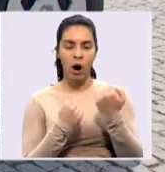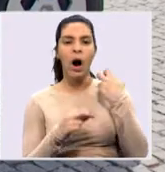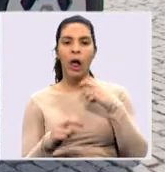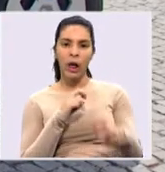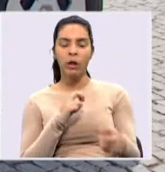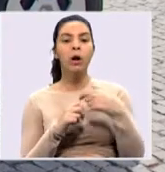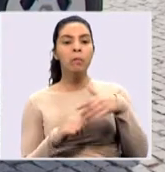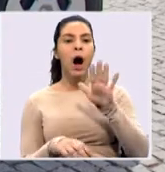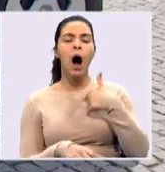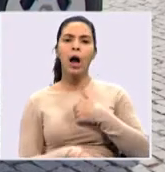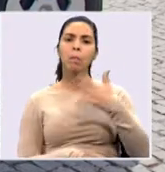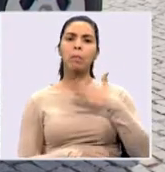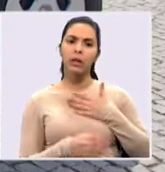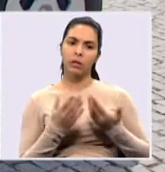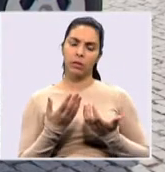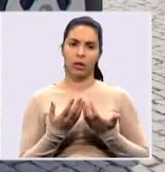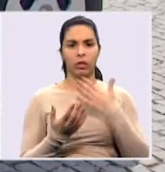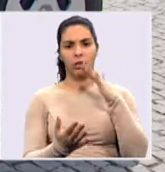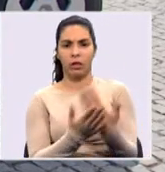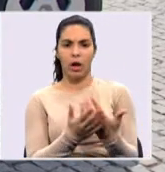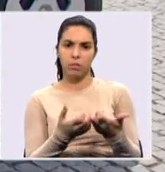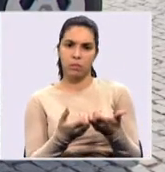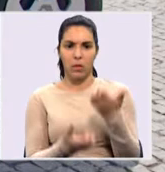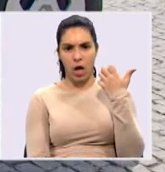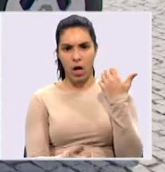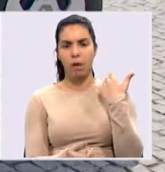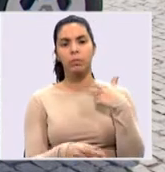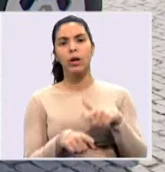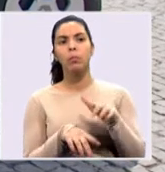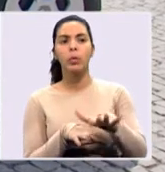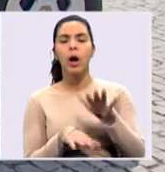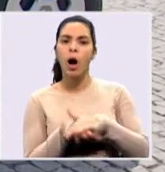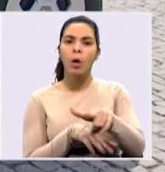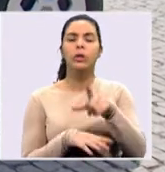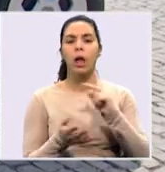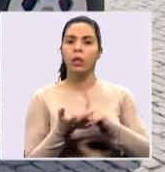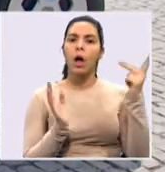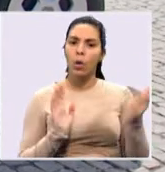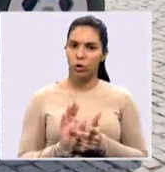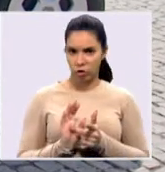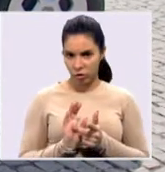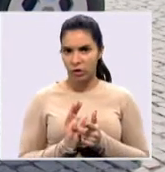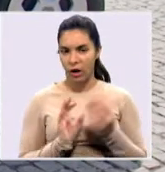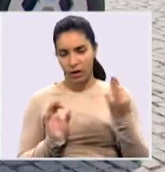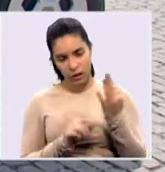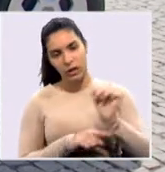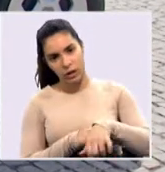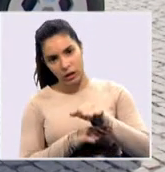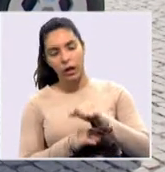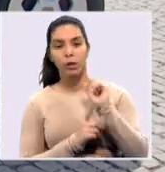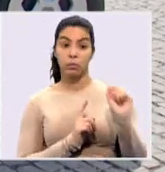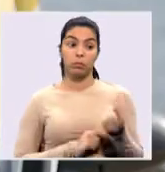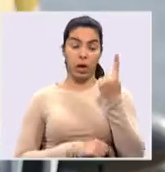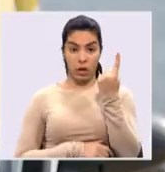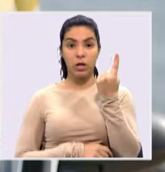distingue a Live Electric Tours é precisamente esta aposta na tecnologia e esse é que é o vosso fator identitário, digamos assim.